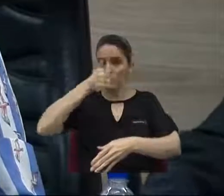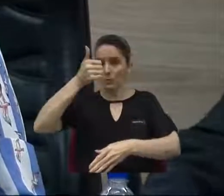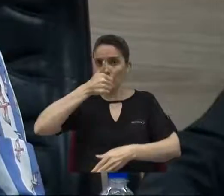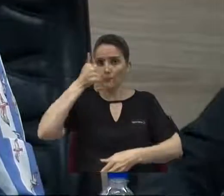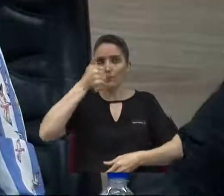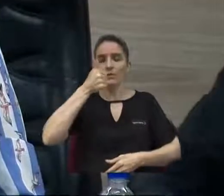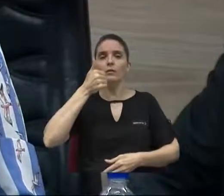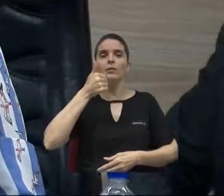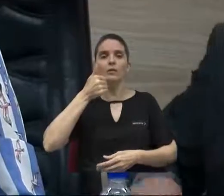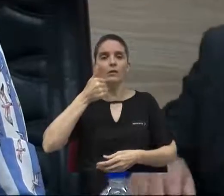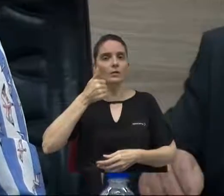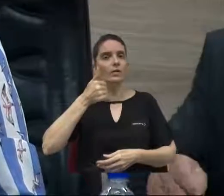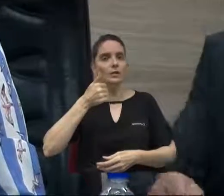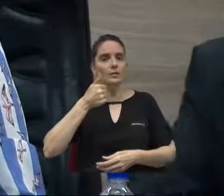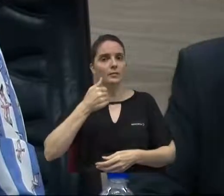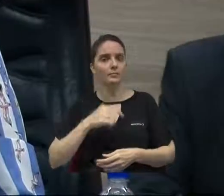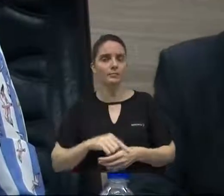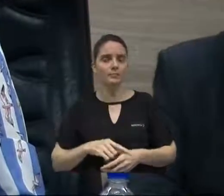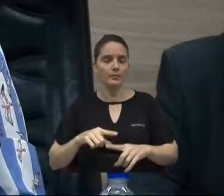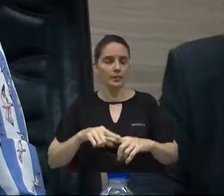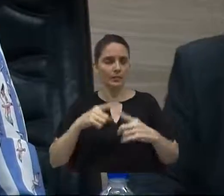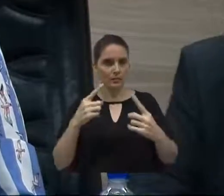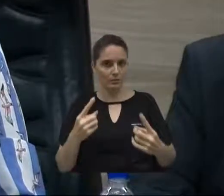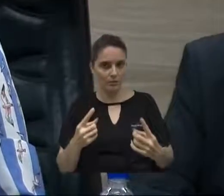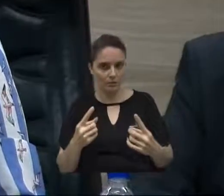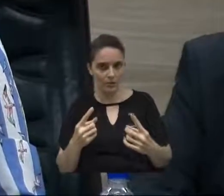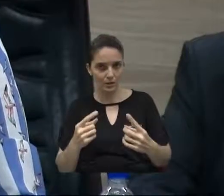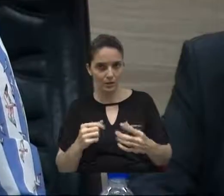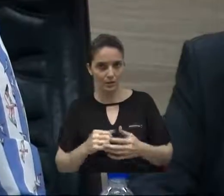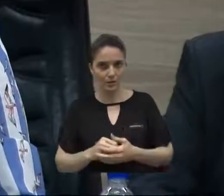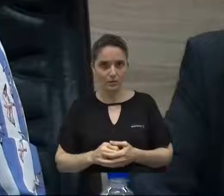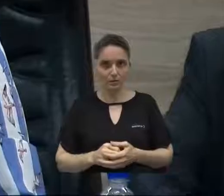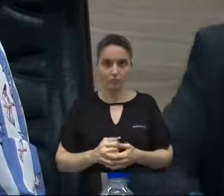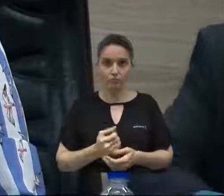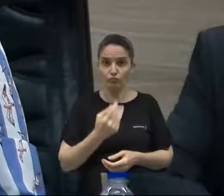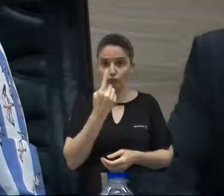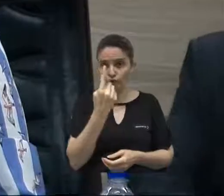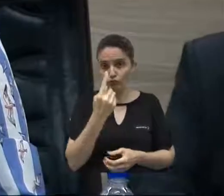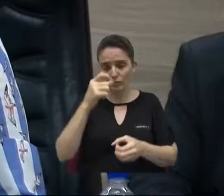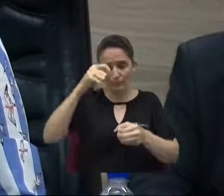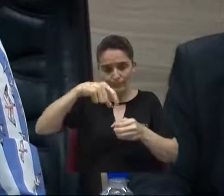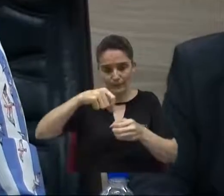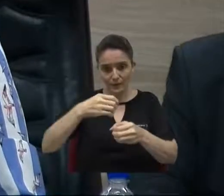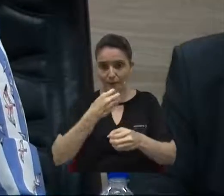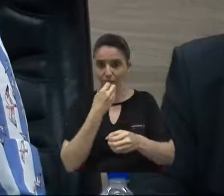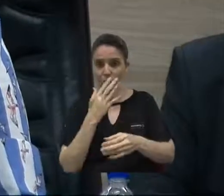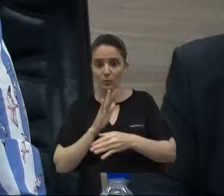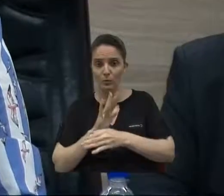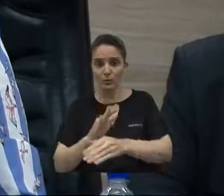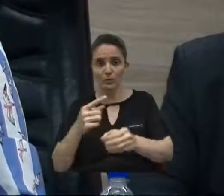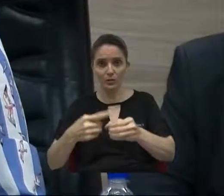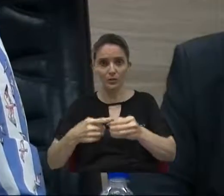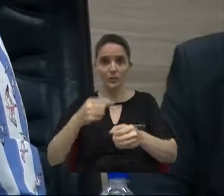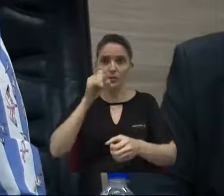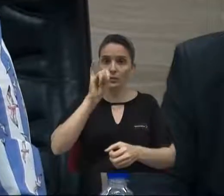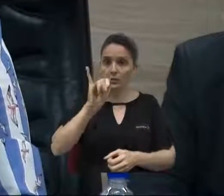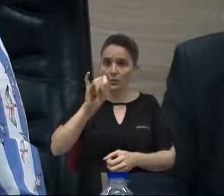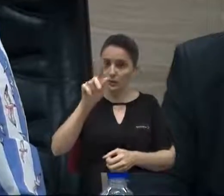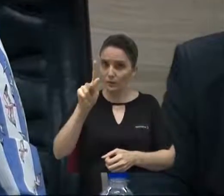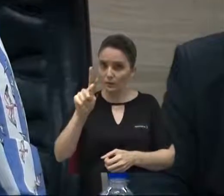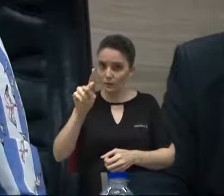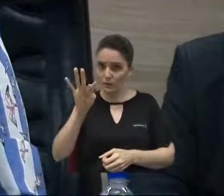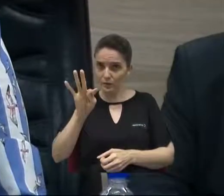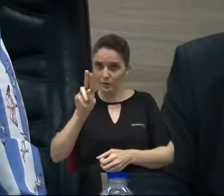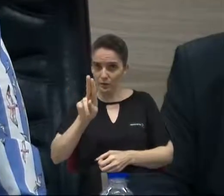tem, uma delas, infelizmente, vem através do IPTU, porém, concordo que isso tem